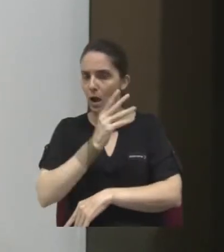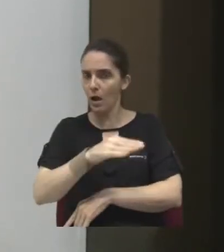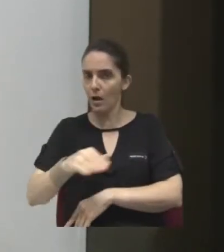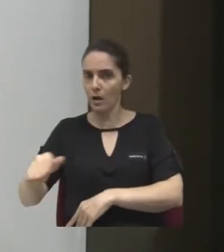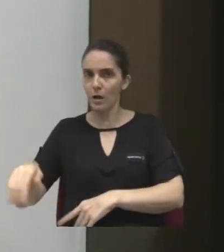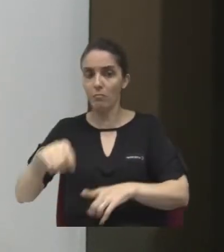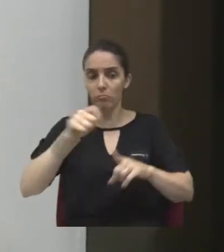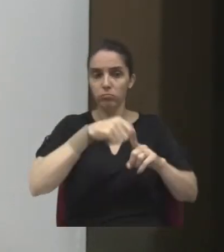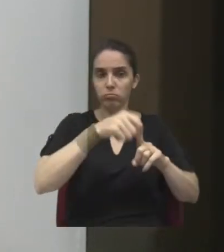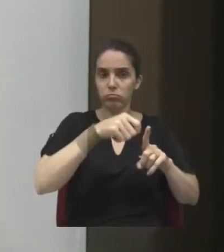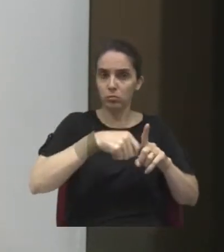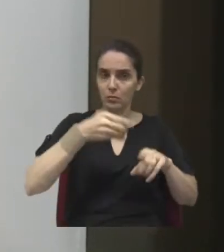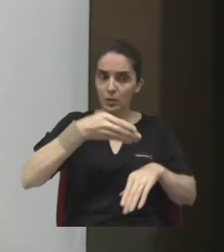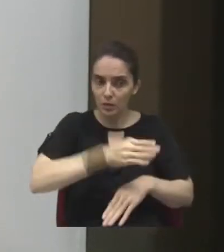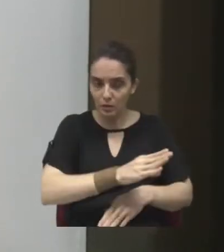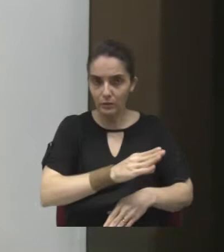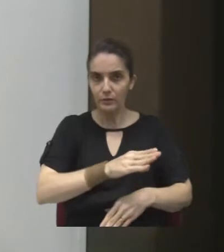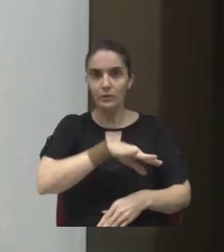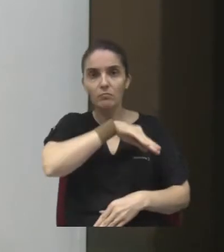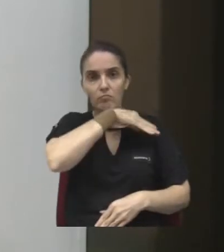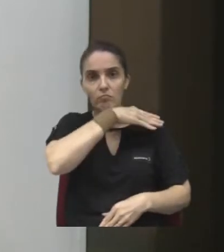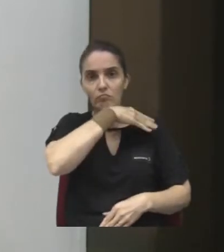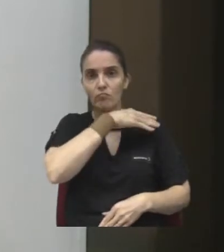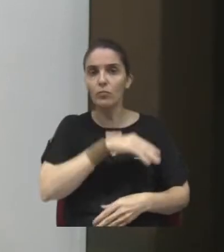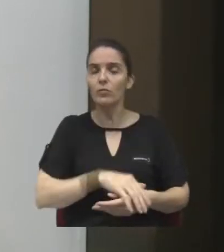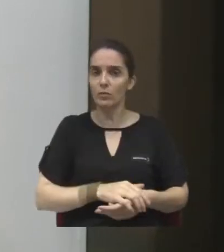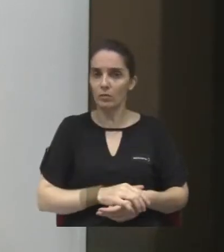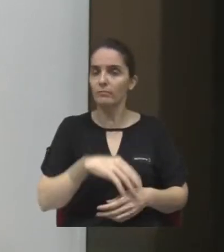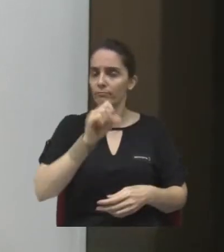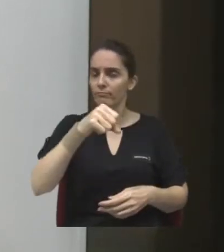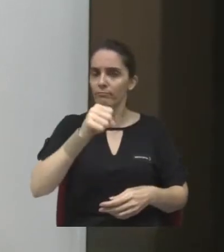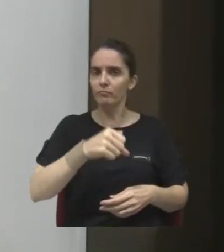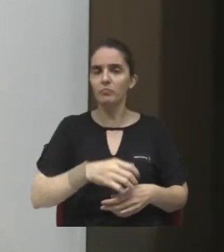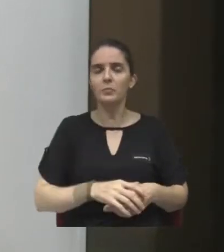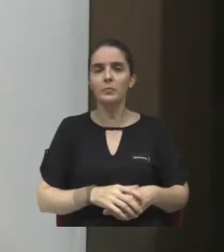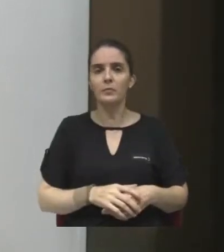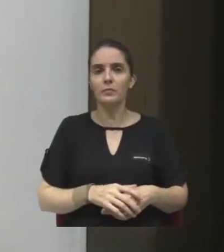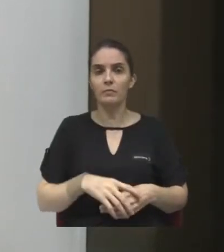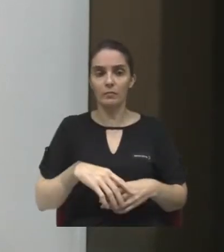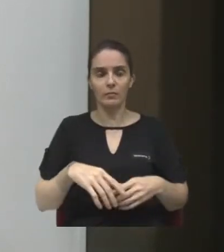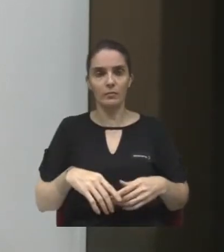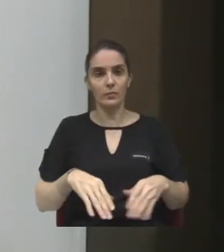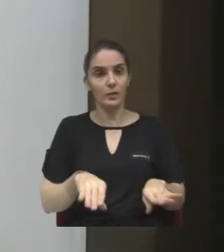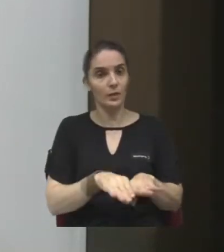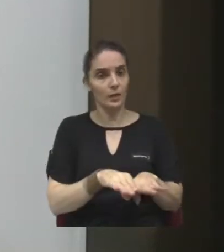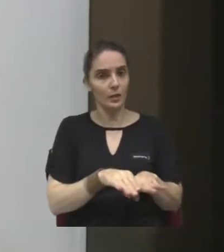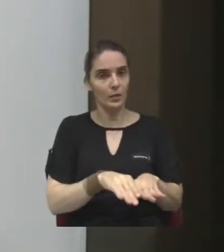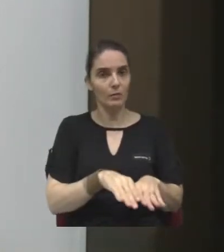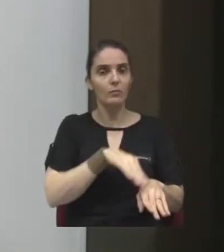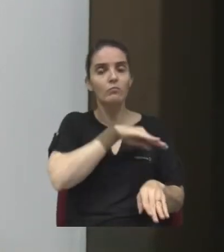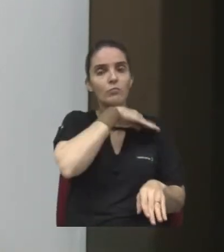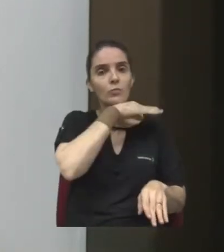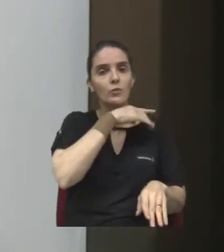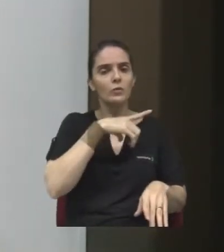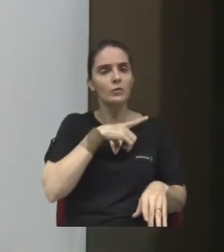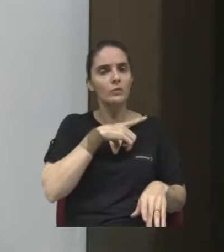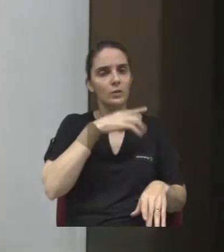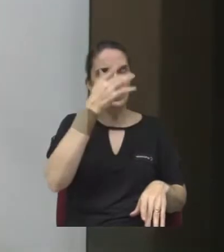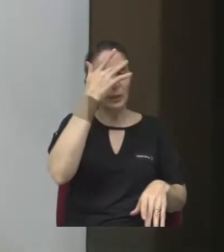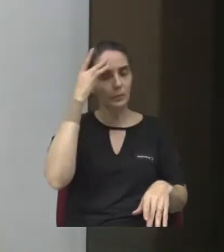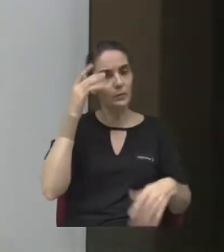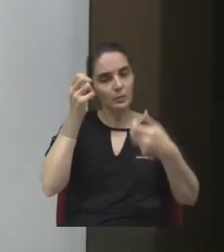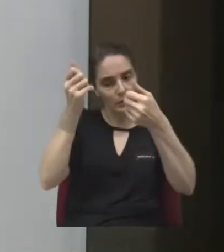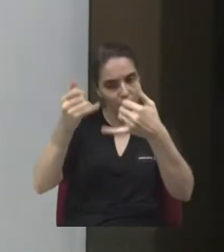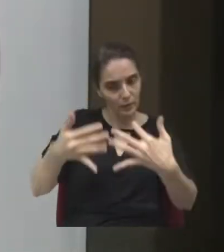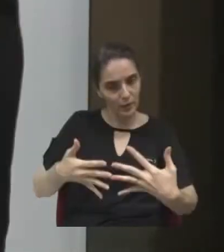fazem a visita, e tem toda uma explicação. Não basta, o zoológico não é um lugar somente para se ver os animais, mas sim para